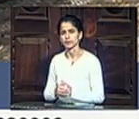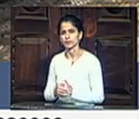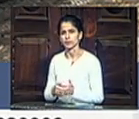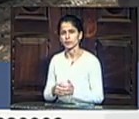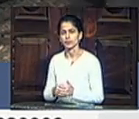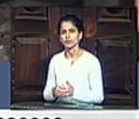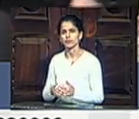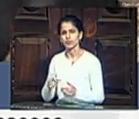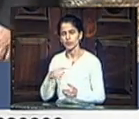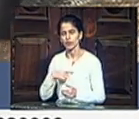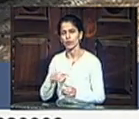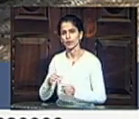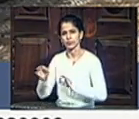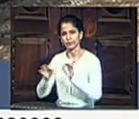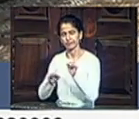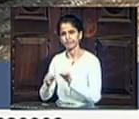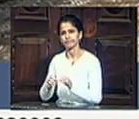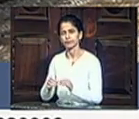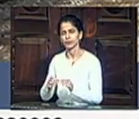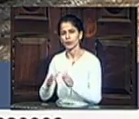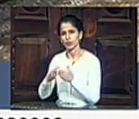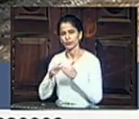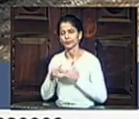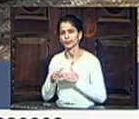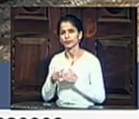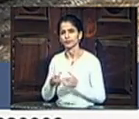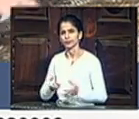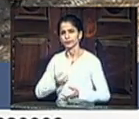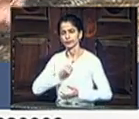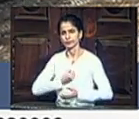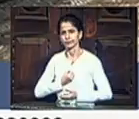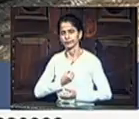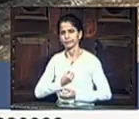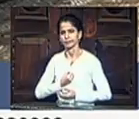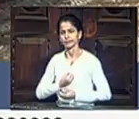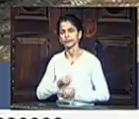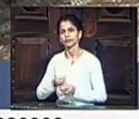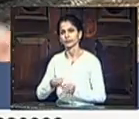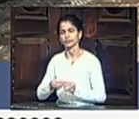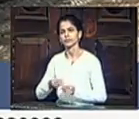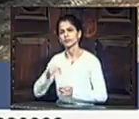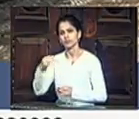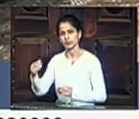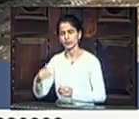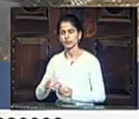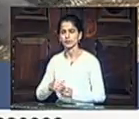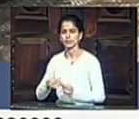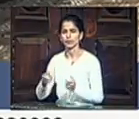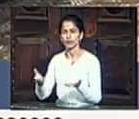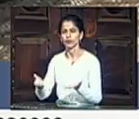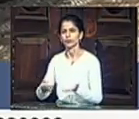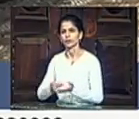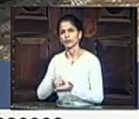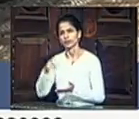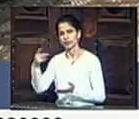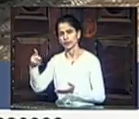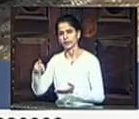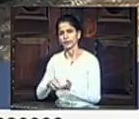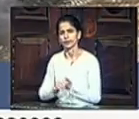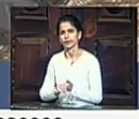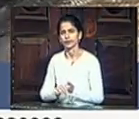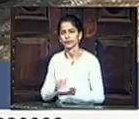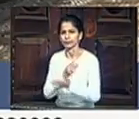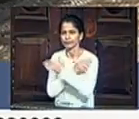medalha Tiradentes ao Modesto da Silveira, faço esse registro com pesar e mando meu abraço